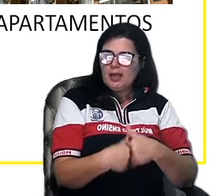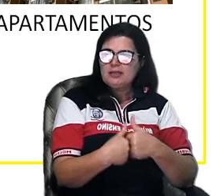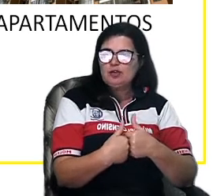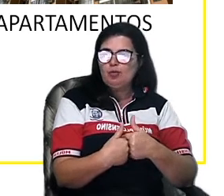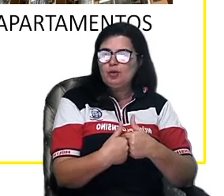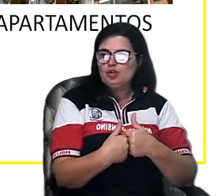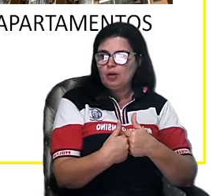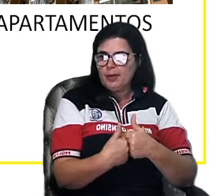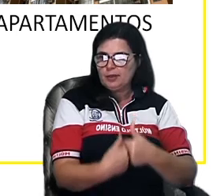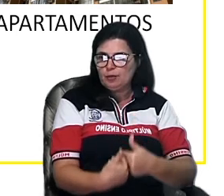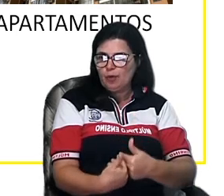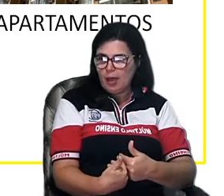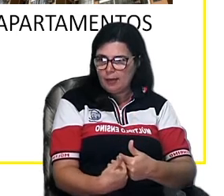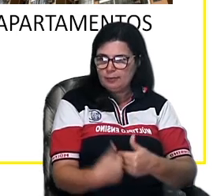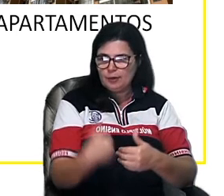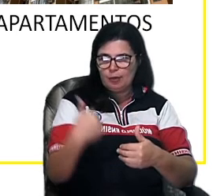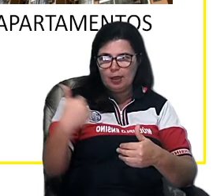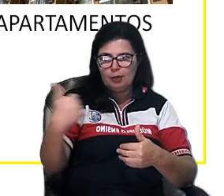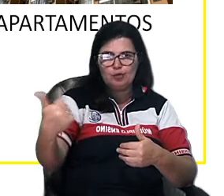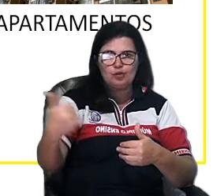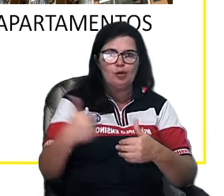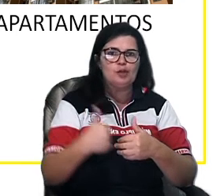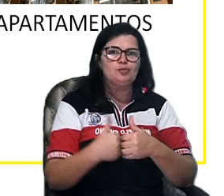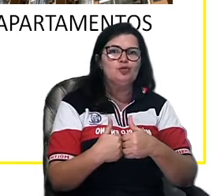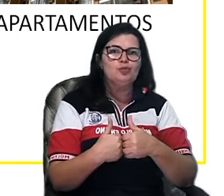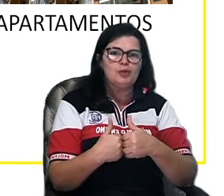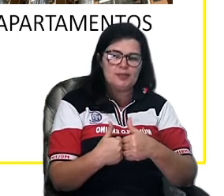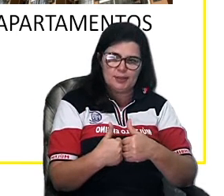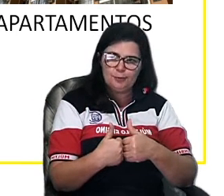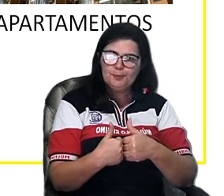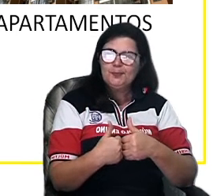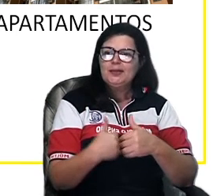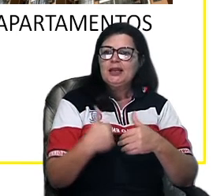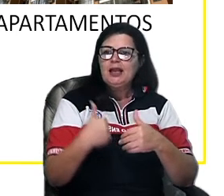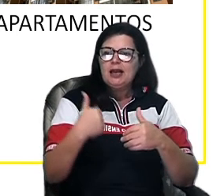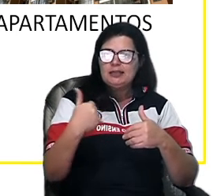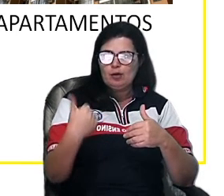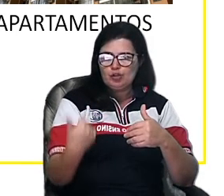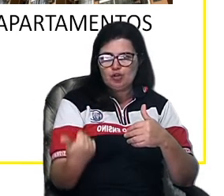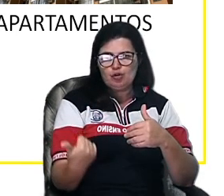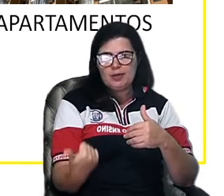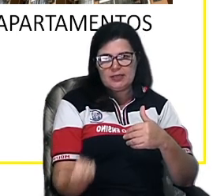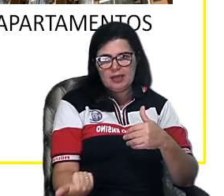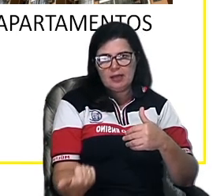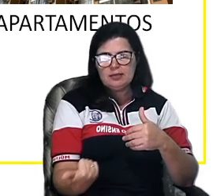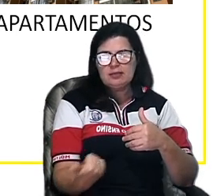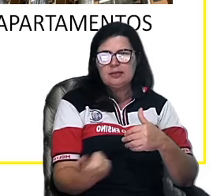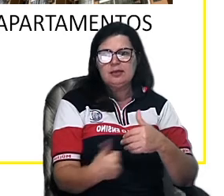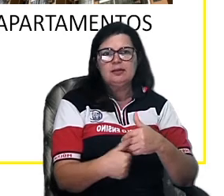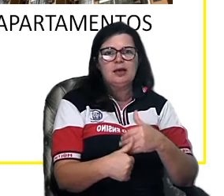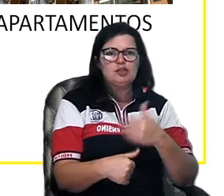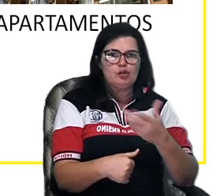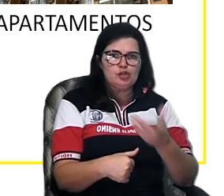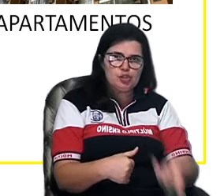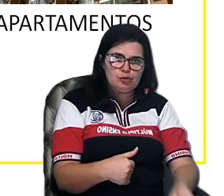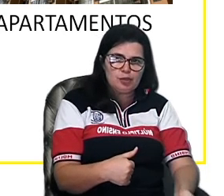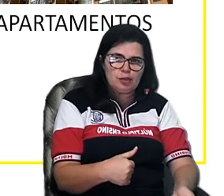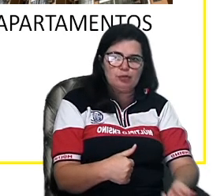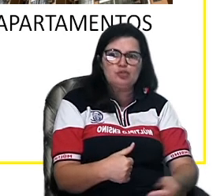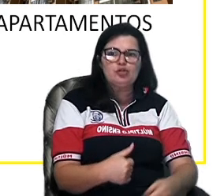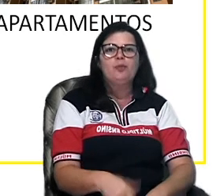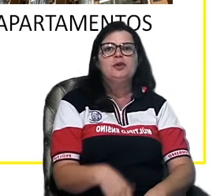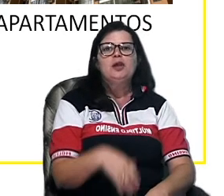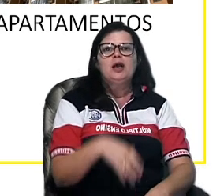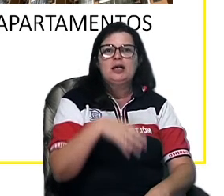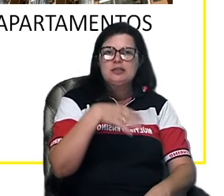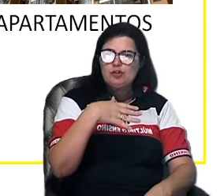privado. Assim como a escola particular, olha aí o nosso colégio muito ensino, as lojas comerciais, né? As lojas que estão